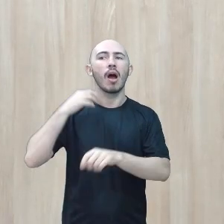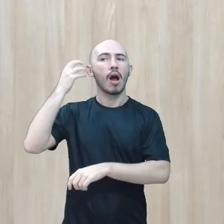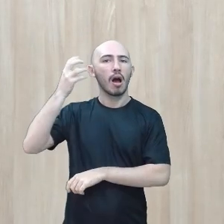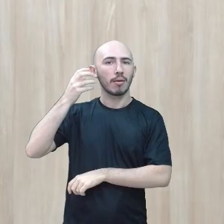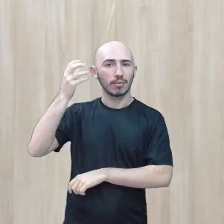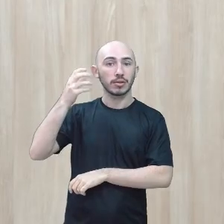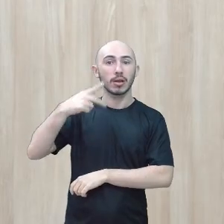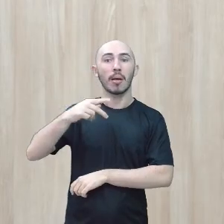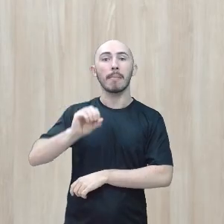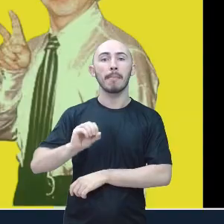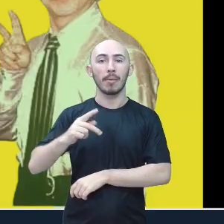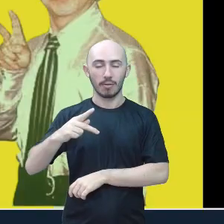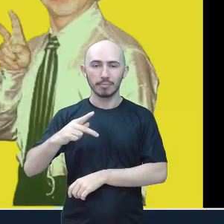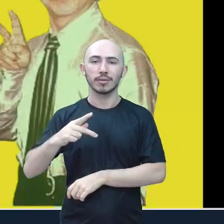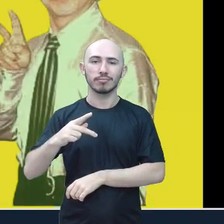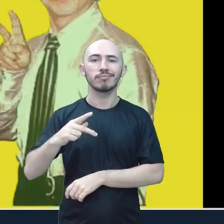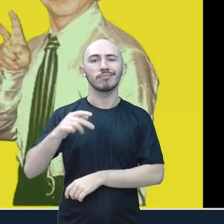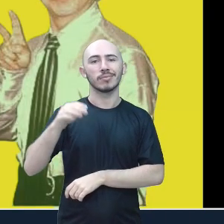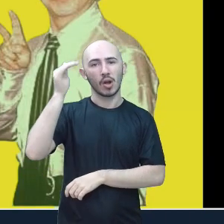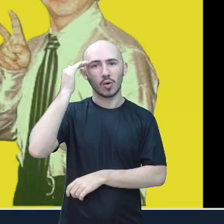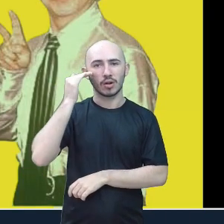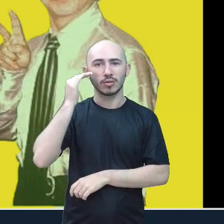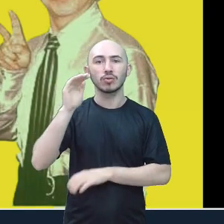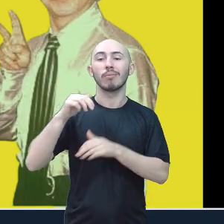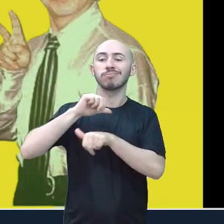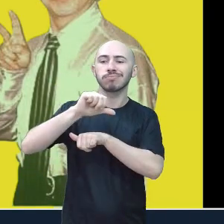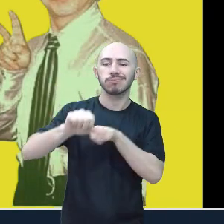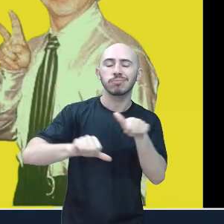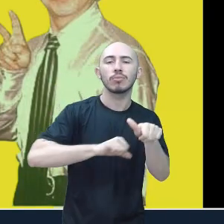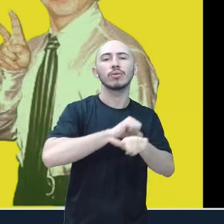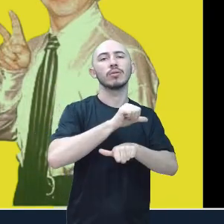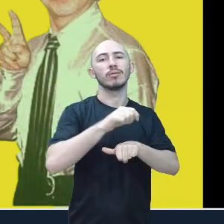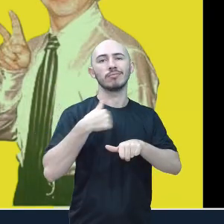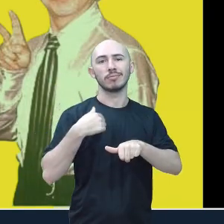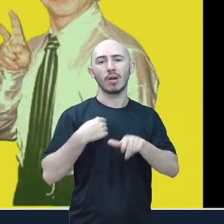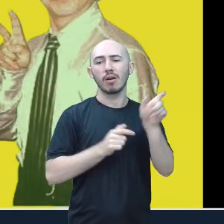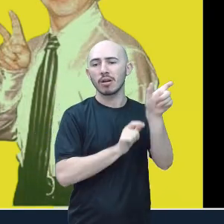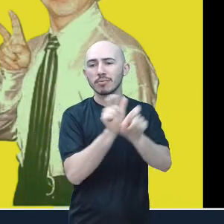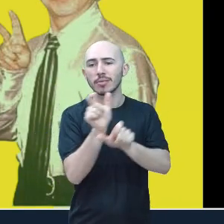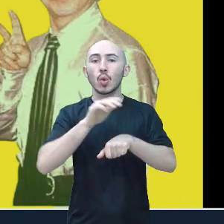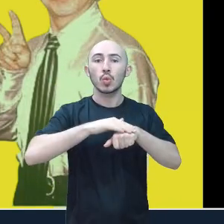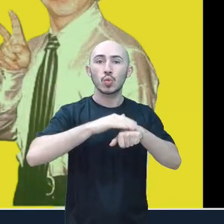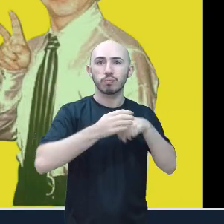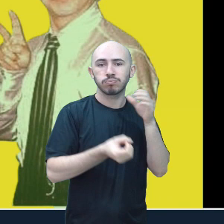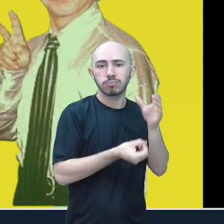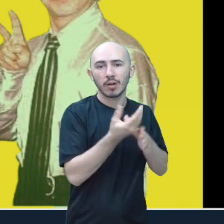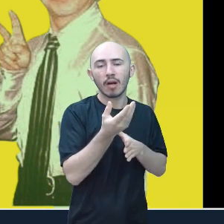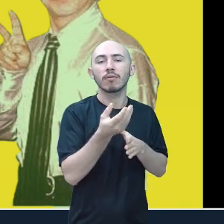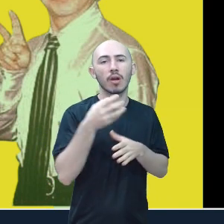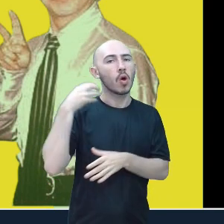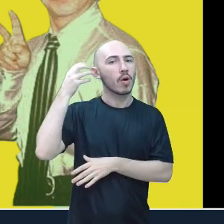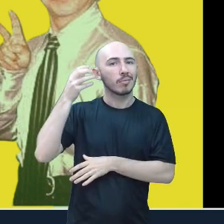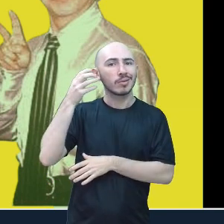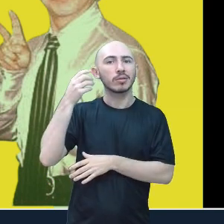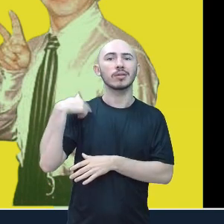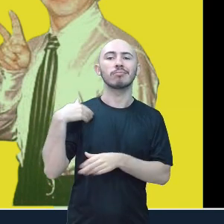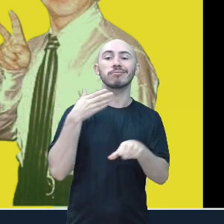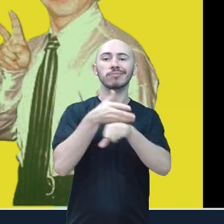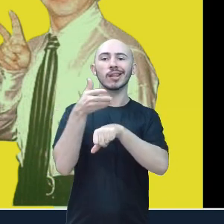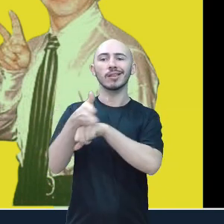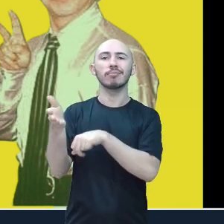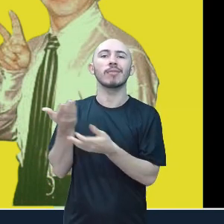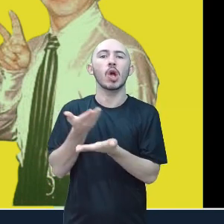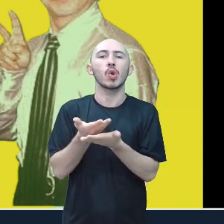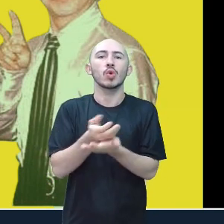outra transformação. E aí, cada vez mais, os músicos se tornaram-se estudantes universitários